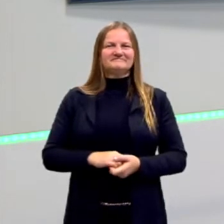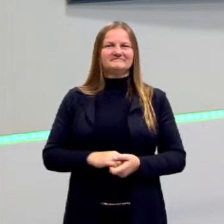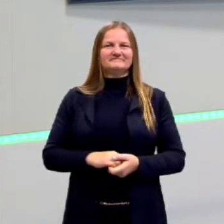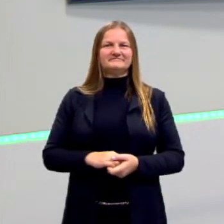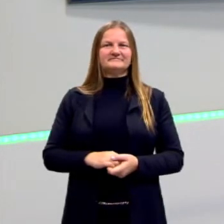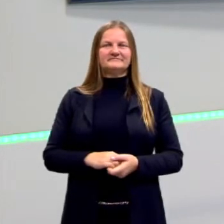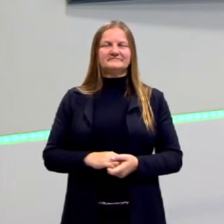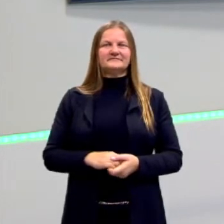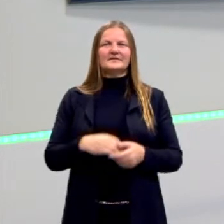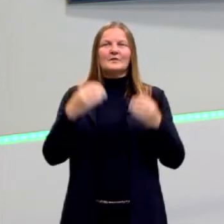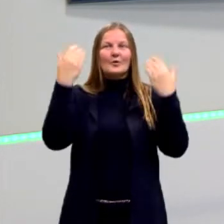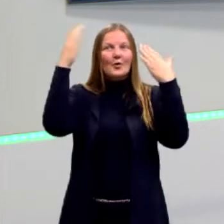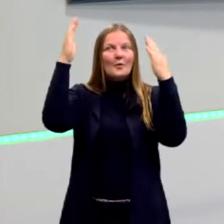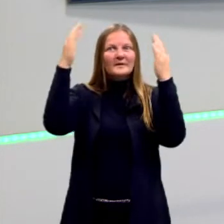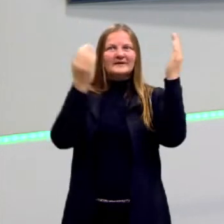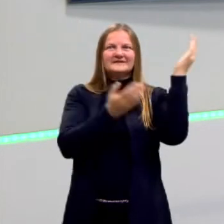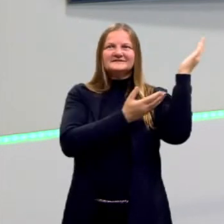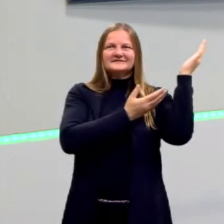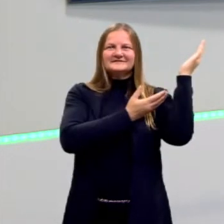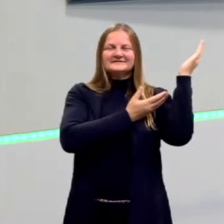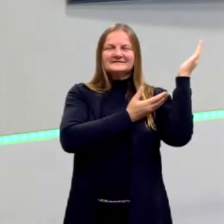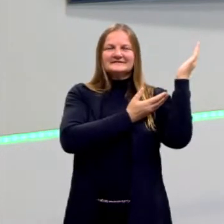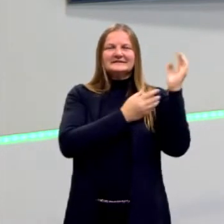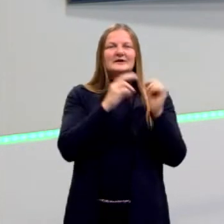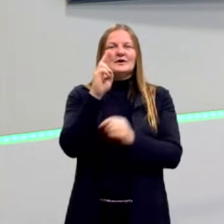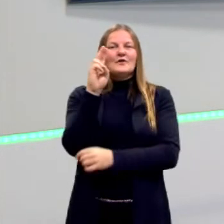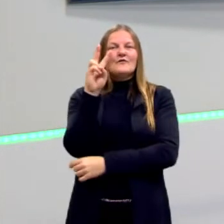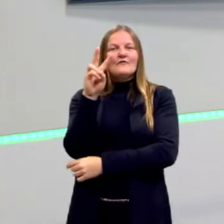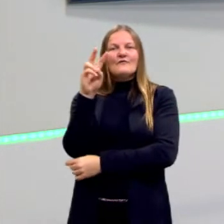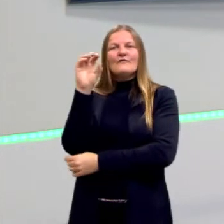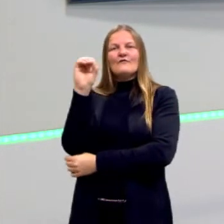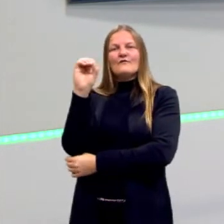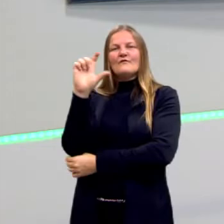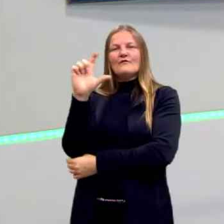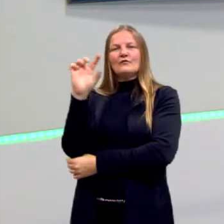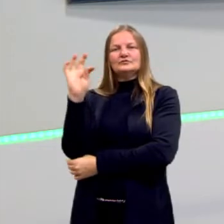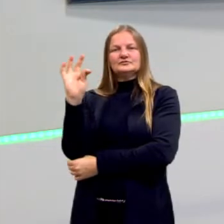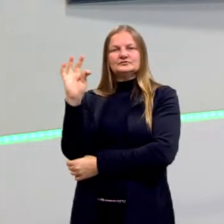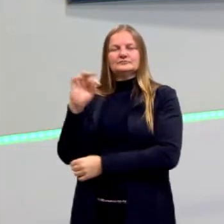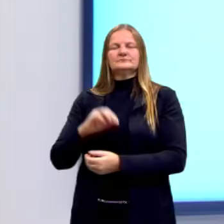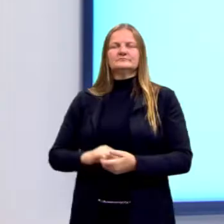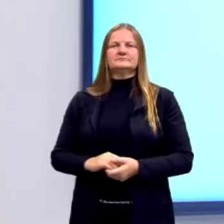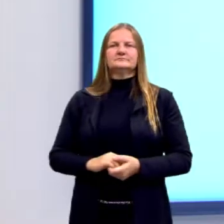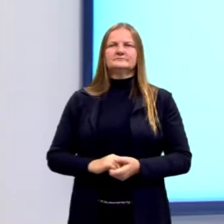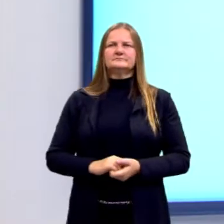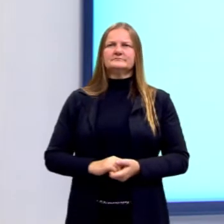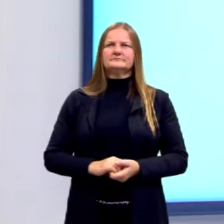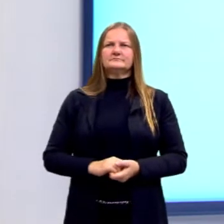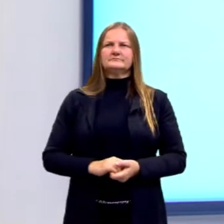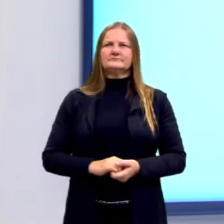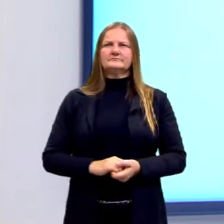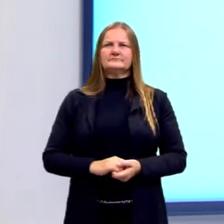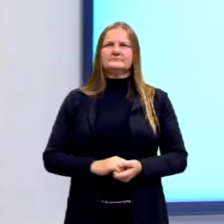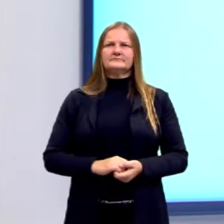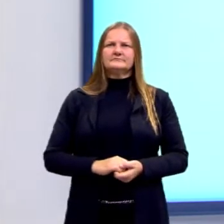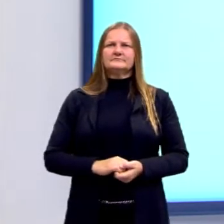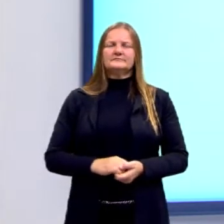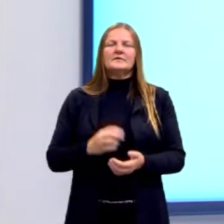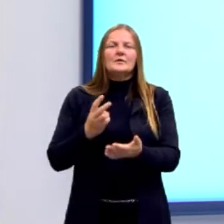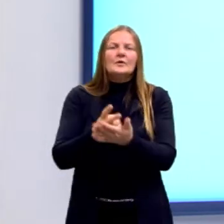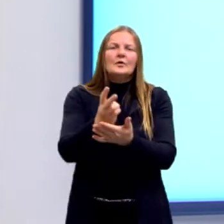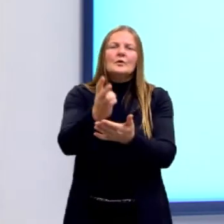então em homenagem a ele a nossa unidade de medida se chama volte é bom